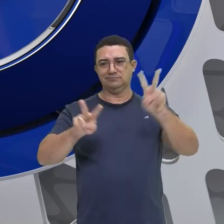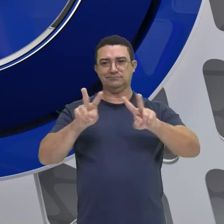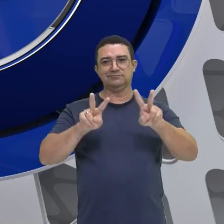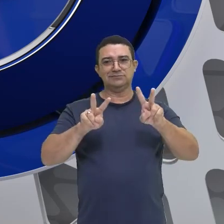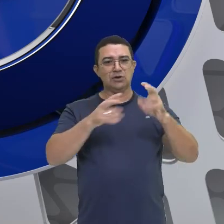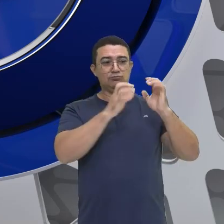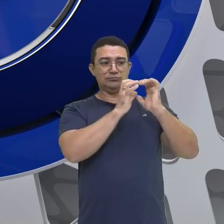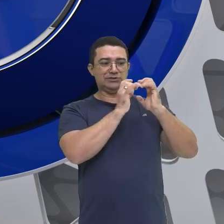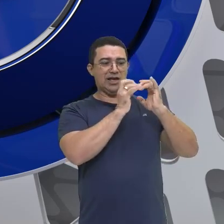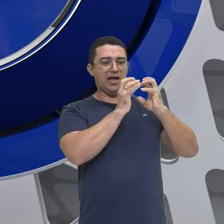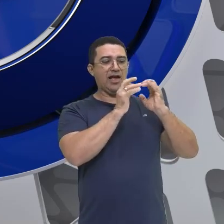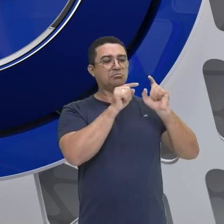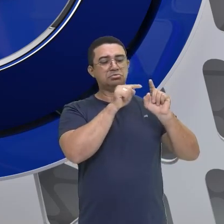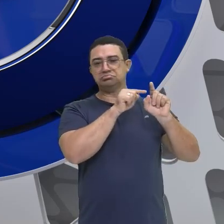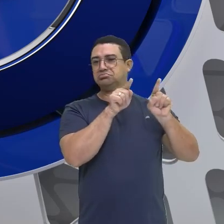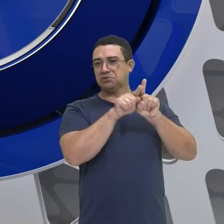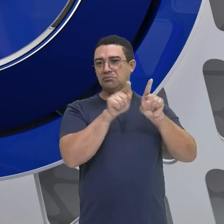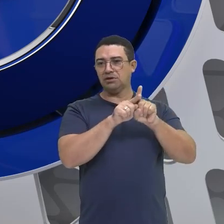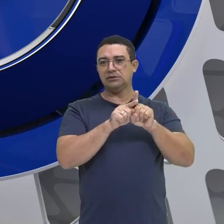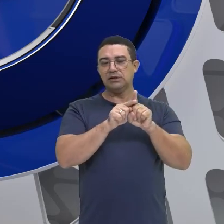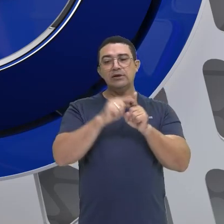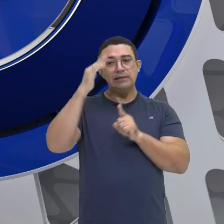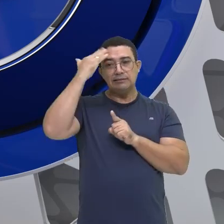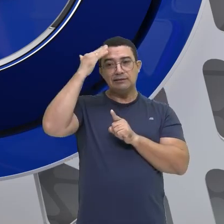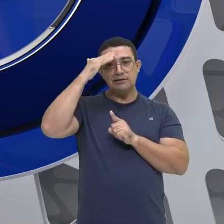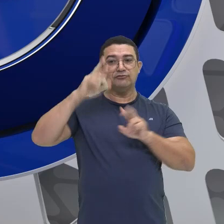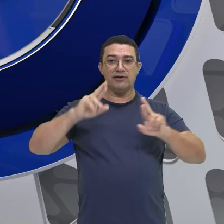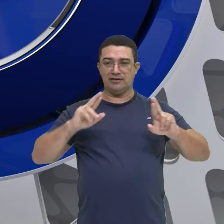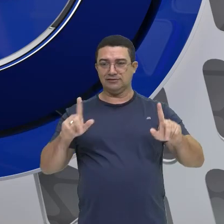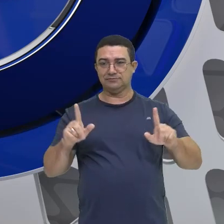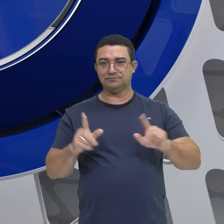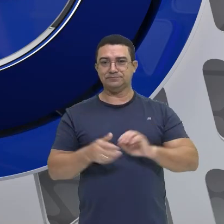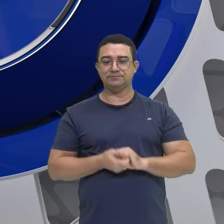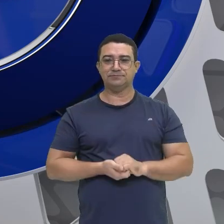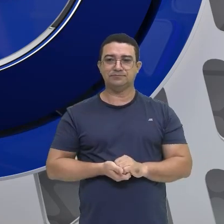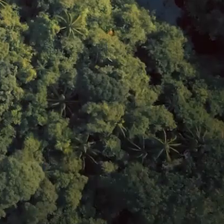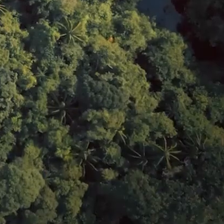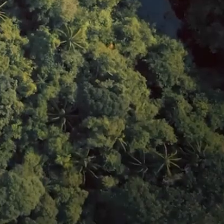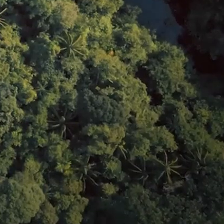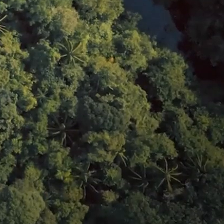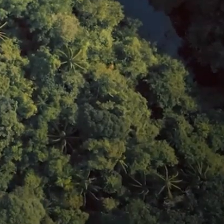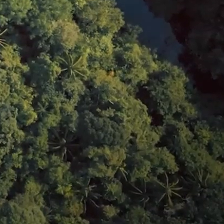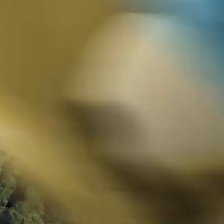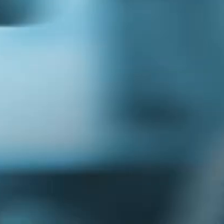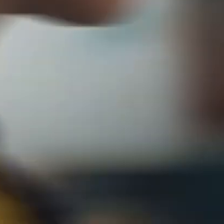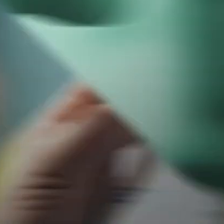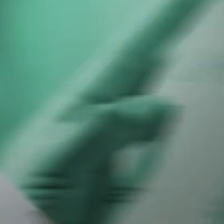está sendo composta, o nosso cérebro vai fazer uma leitura específica.